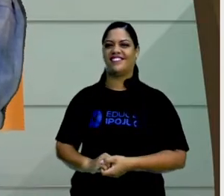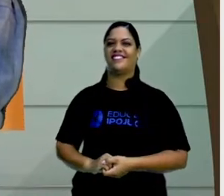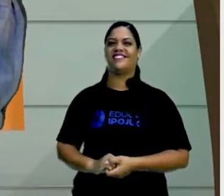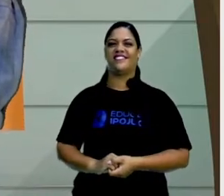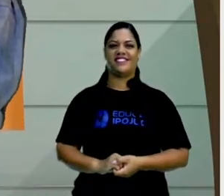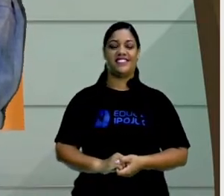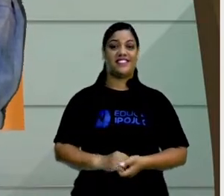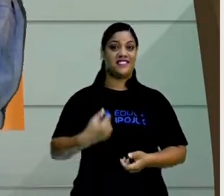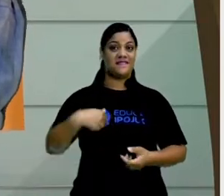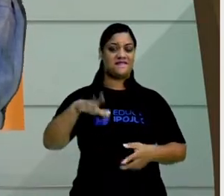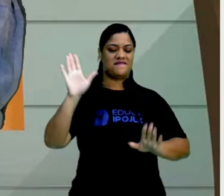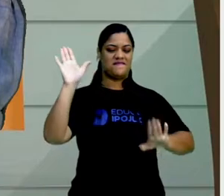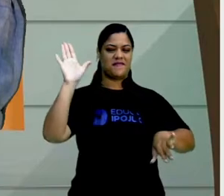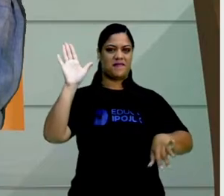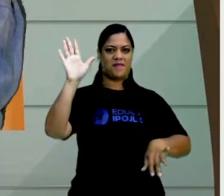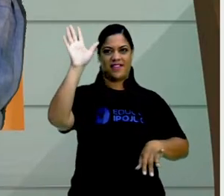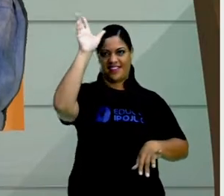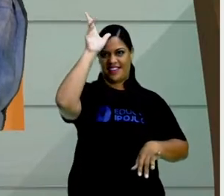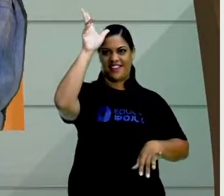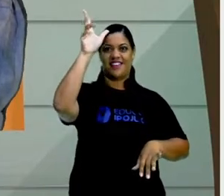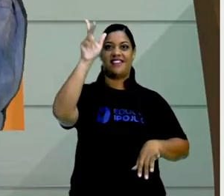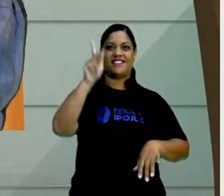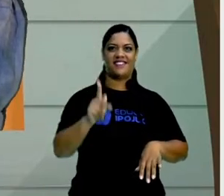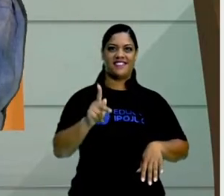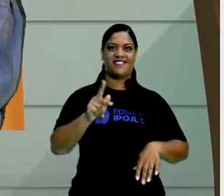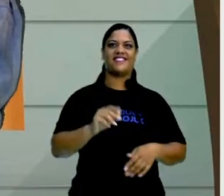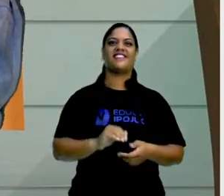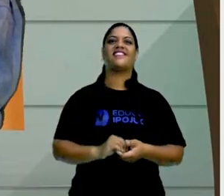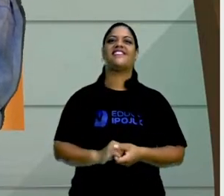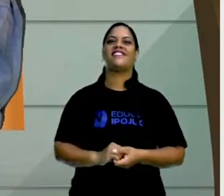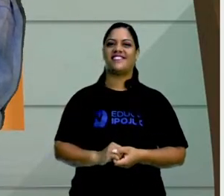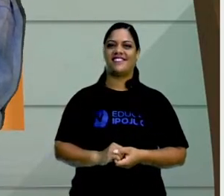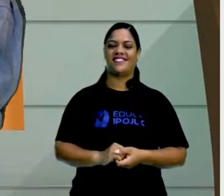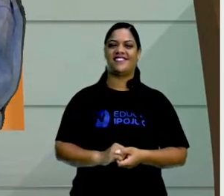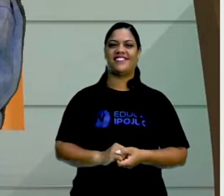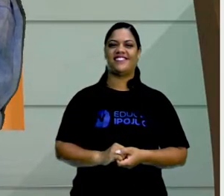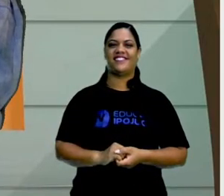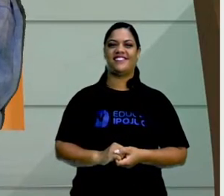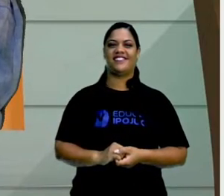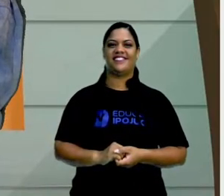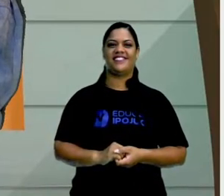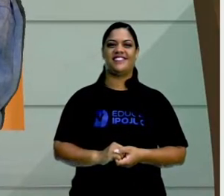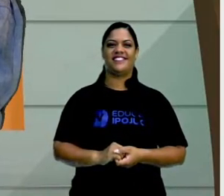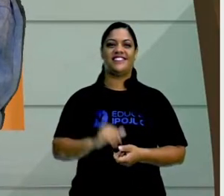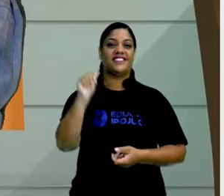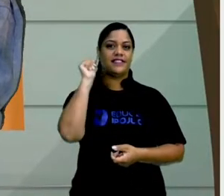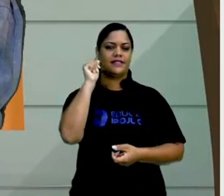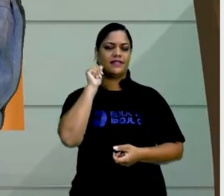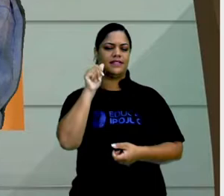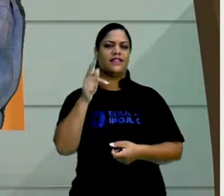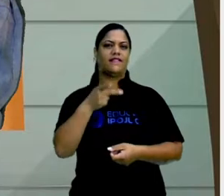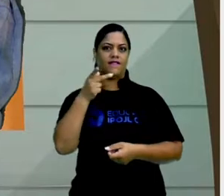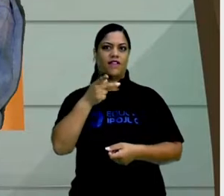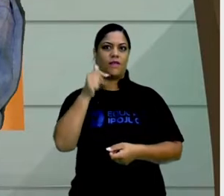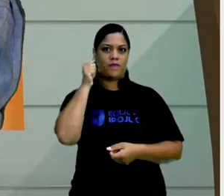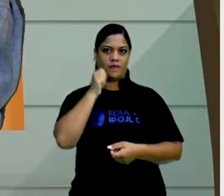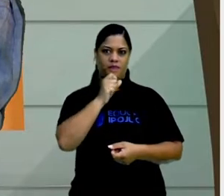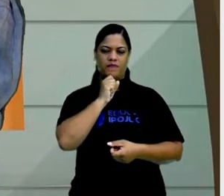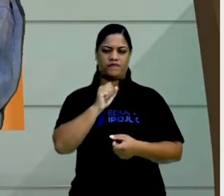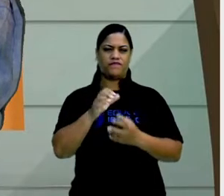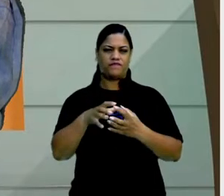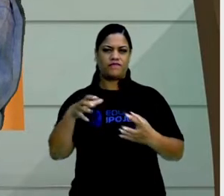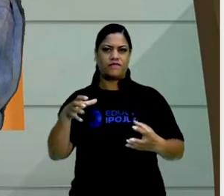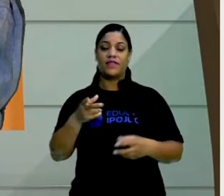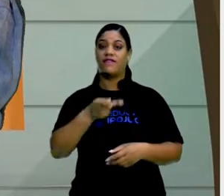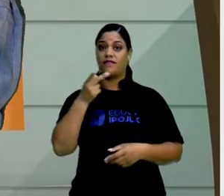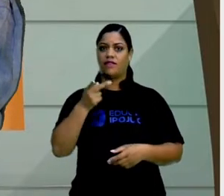Pra Porto de Galinhas? Não, ela não foi. Não. Ela falou com sua avó e